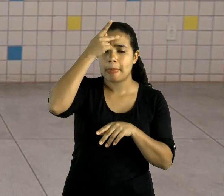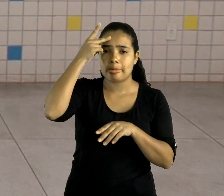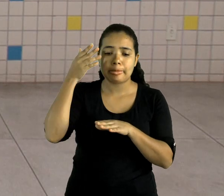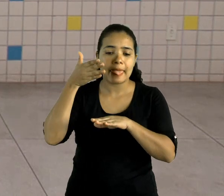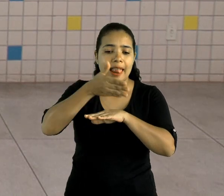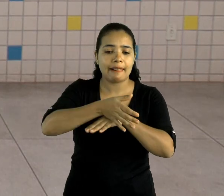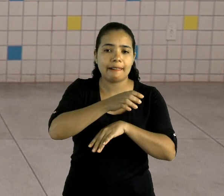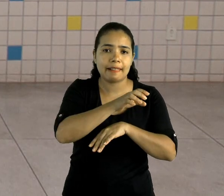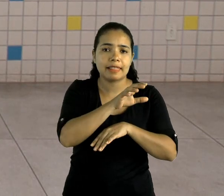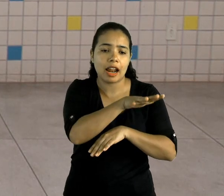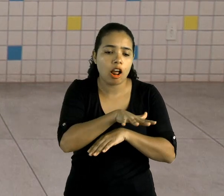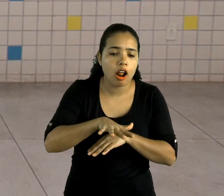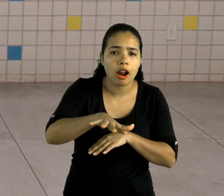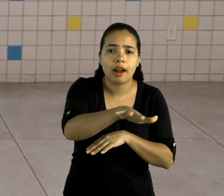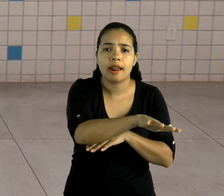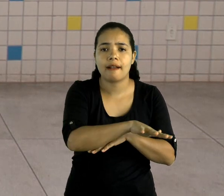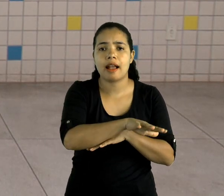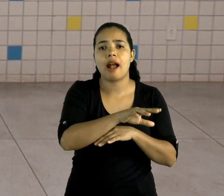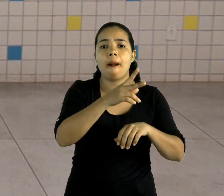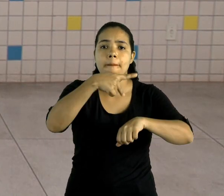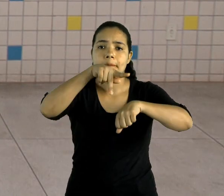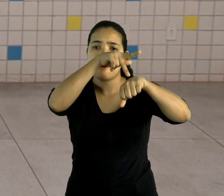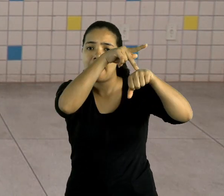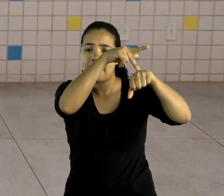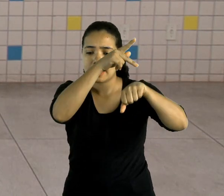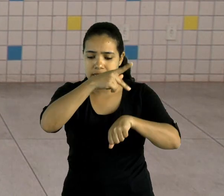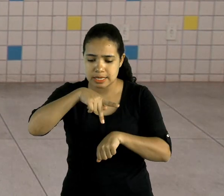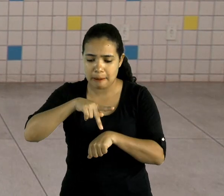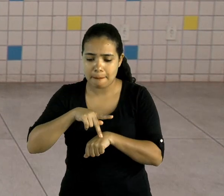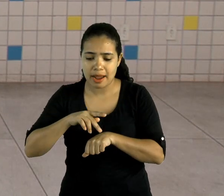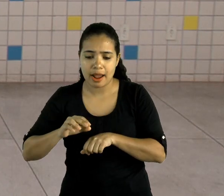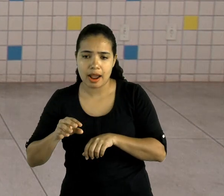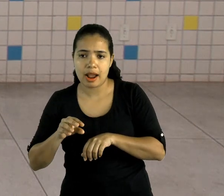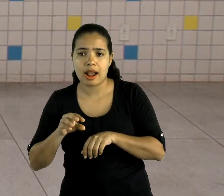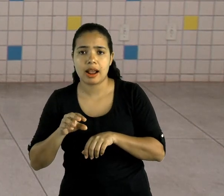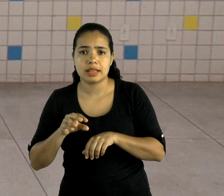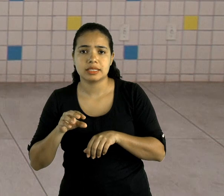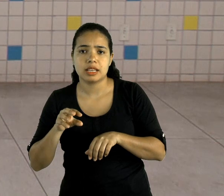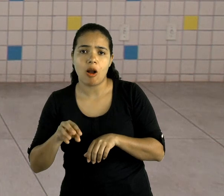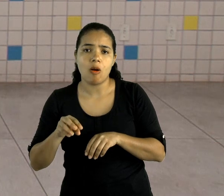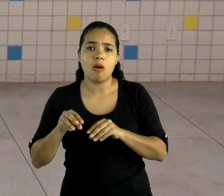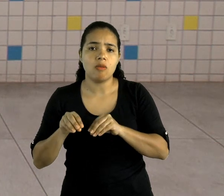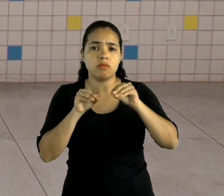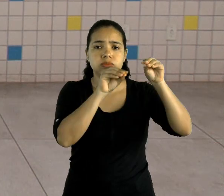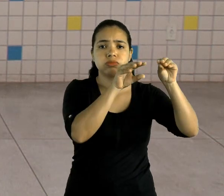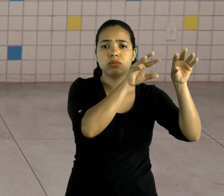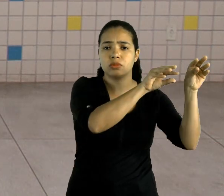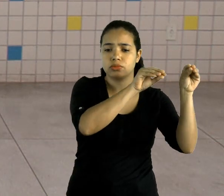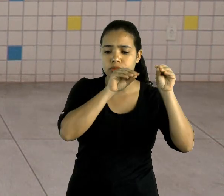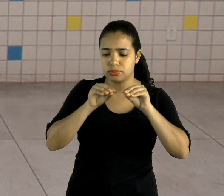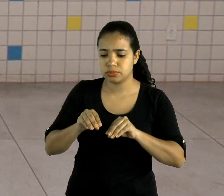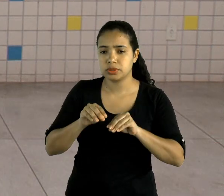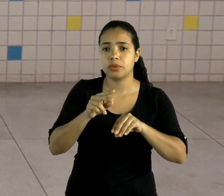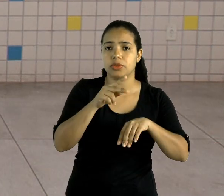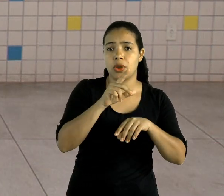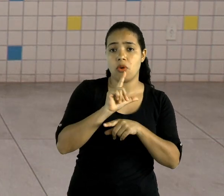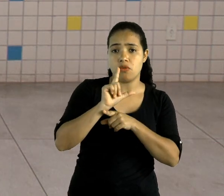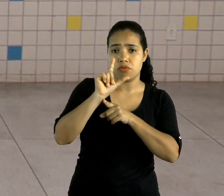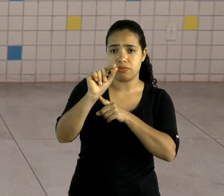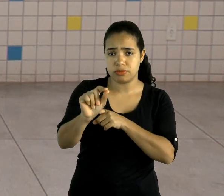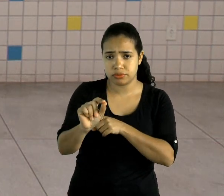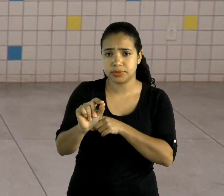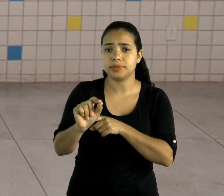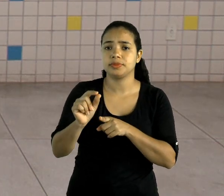uma pessoa, por exemplo, vem de um outro país para o nosso, ela é uma imigrante. Ou de saída, emigração.